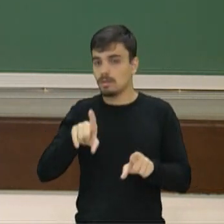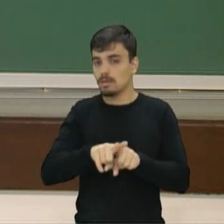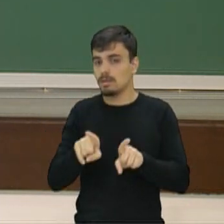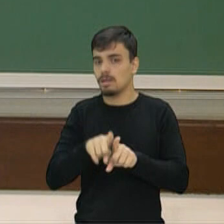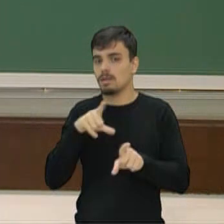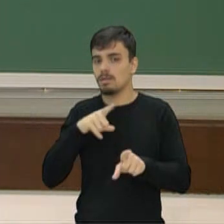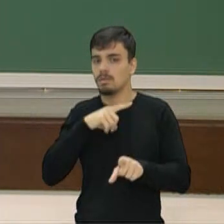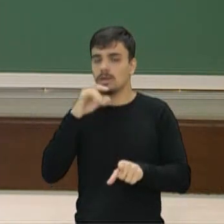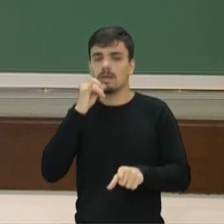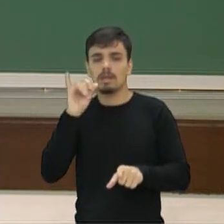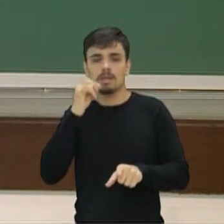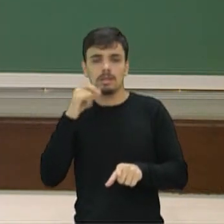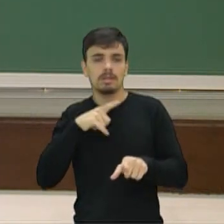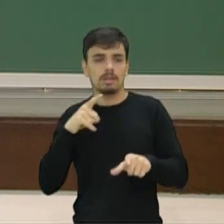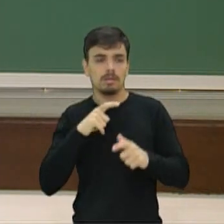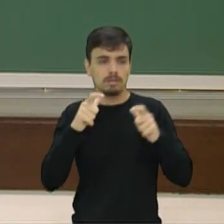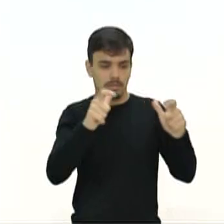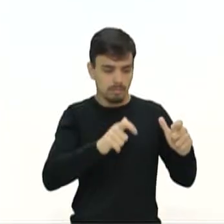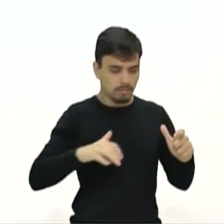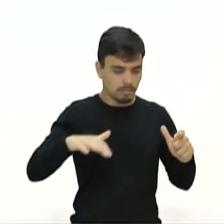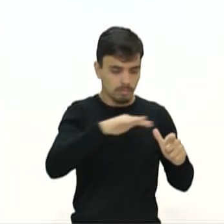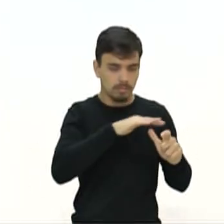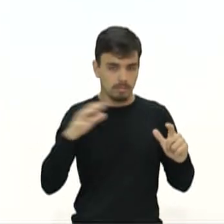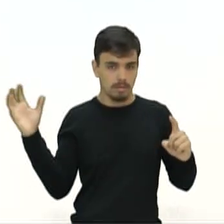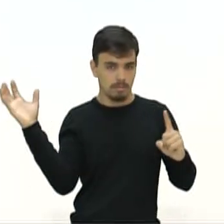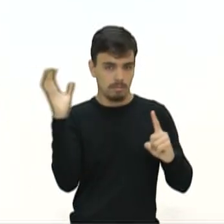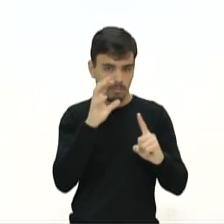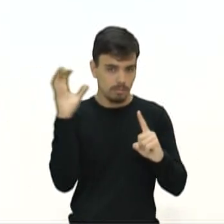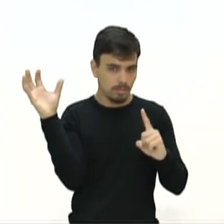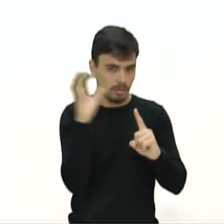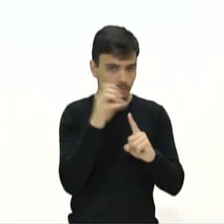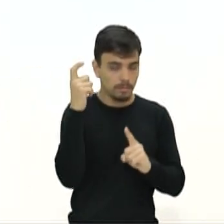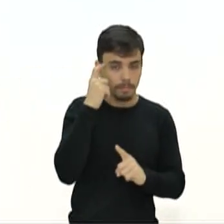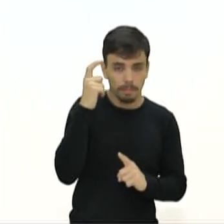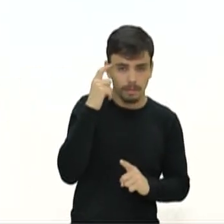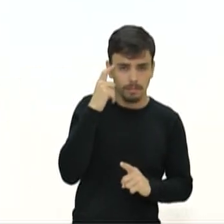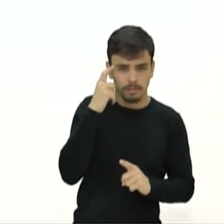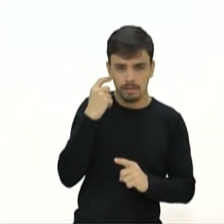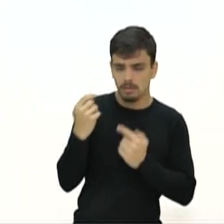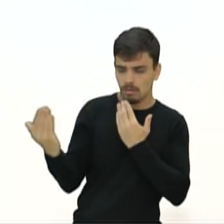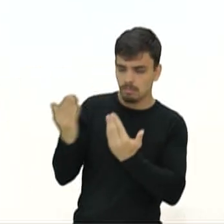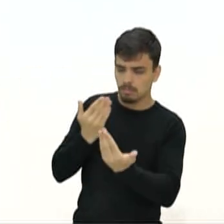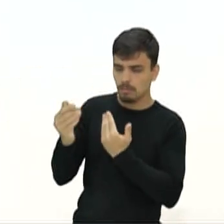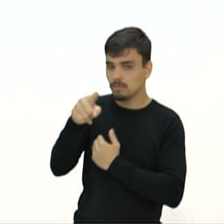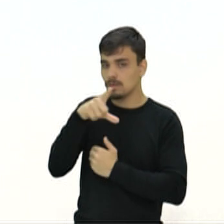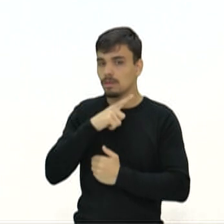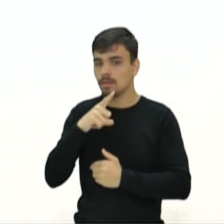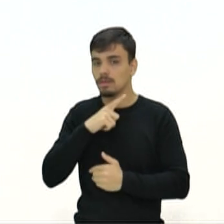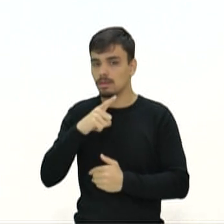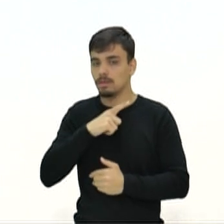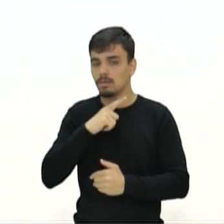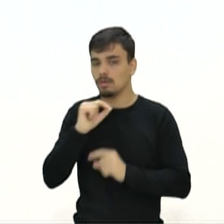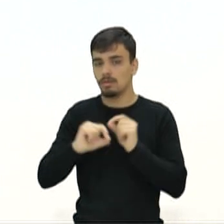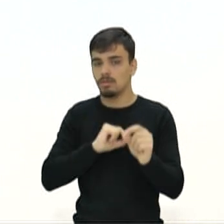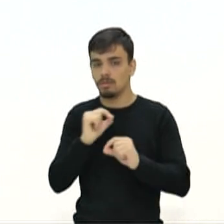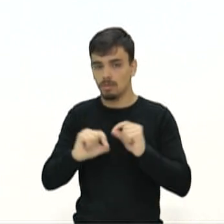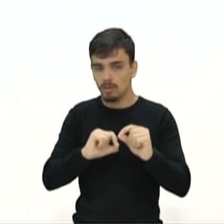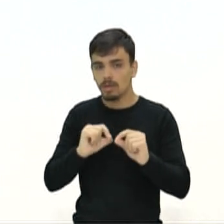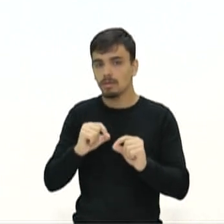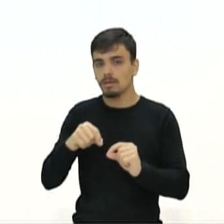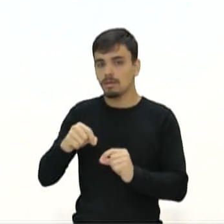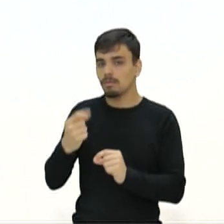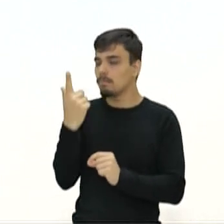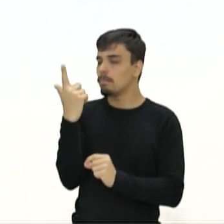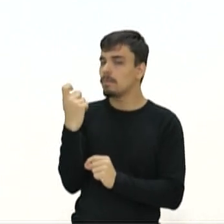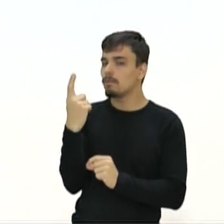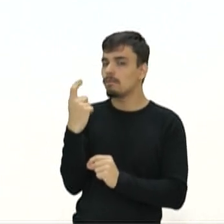dessa carga eu tenho uma região que ela influencia. Pensa, faça essa analogia. Você tem um perfume, você abriu o frasco de perfume, está ali.